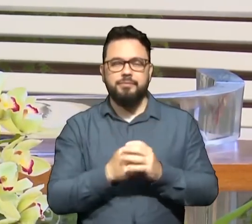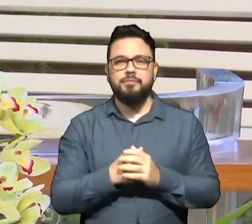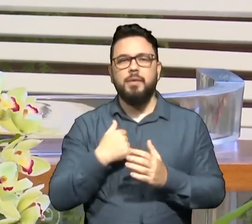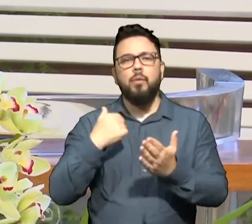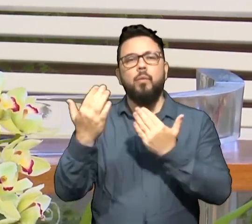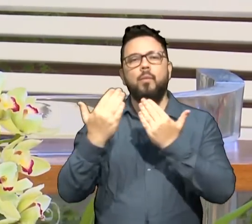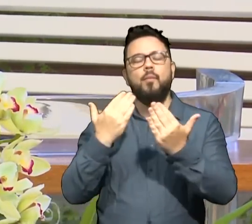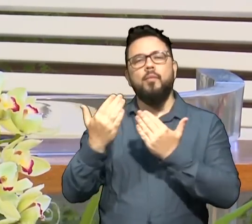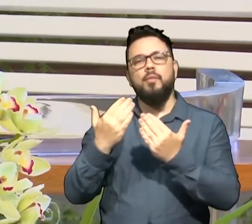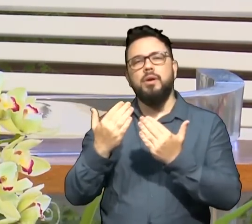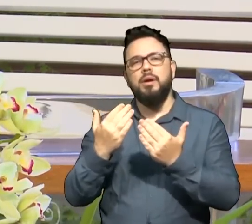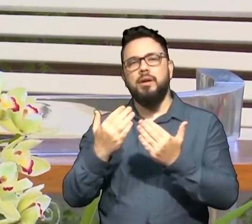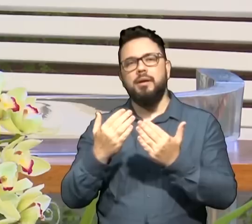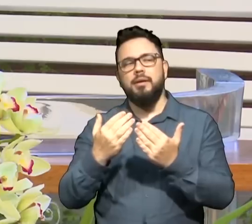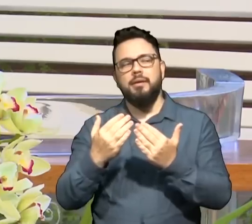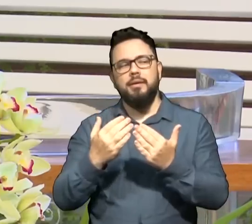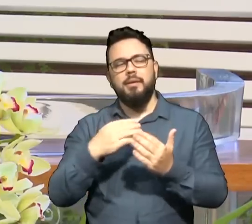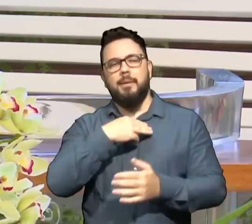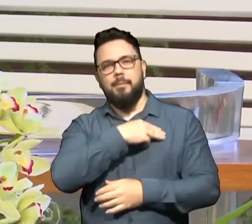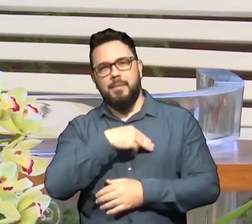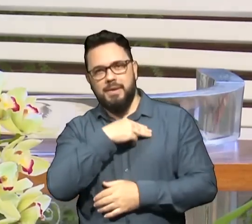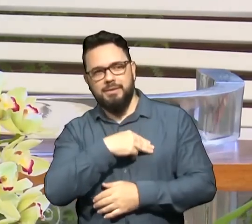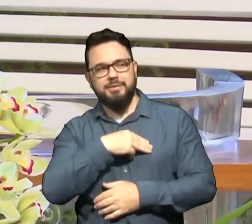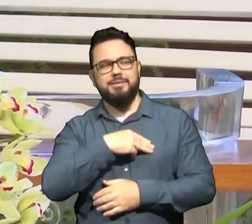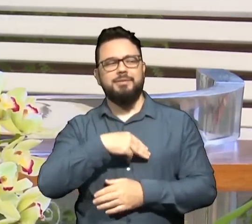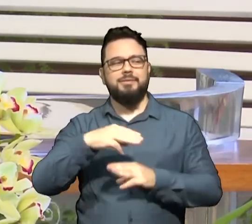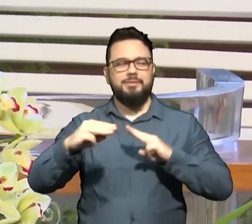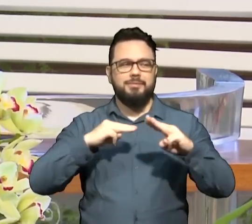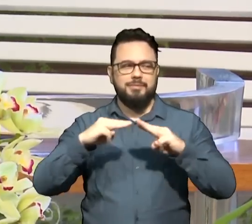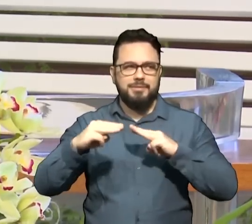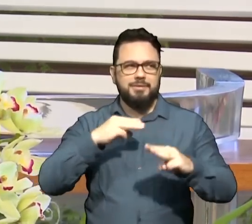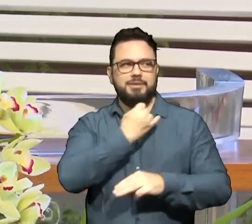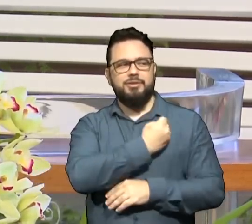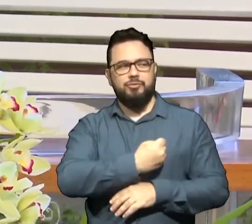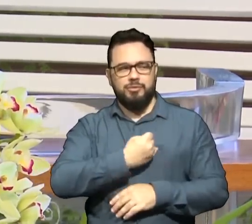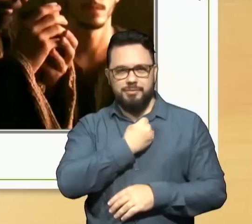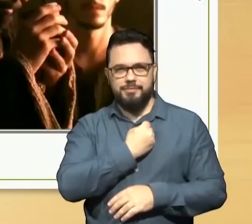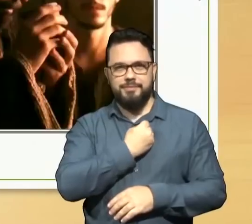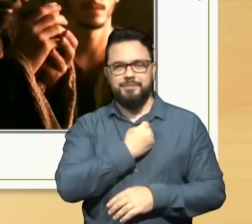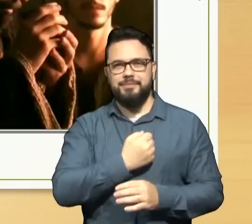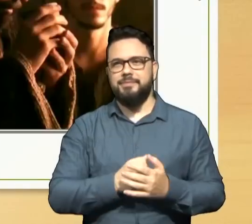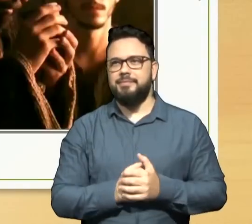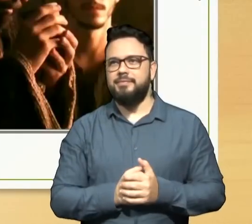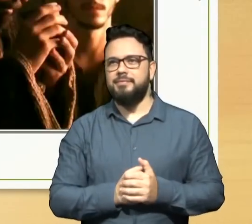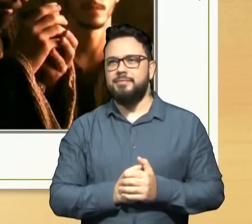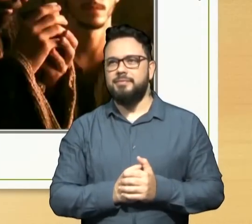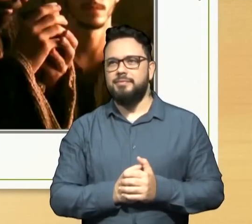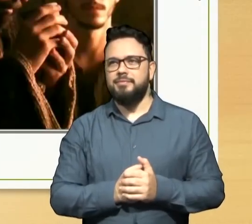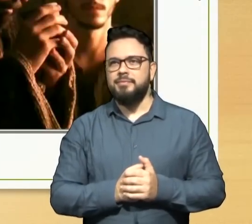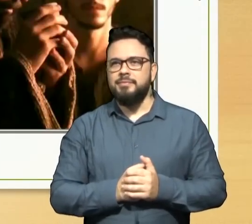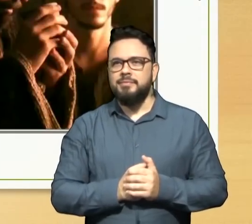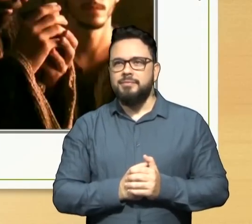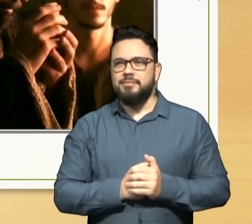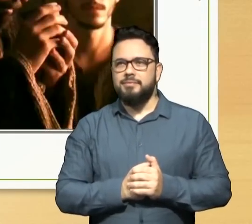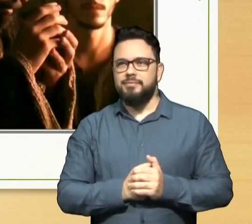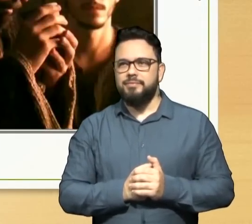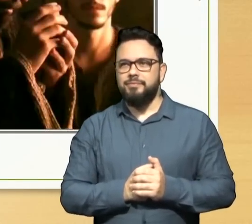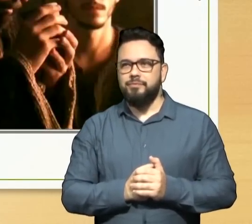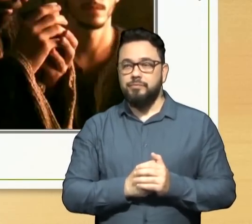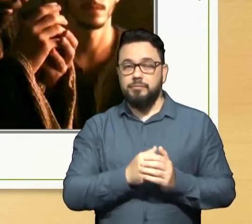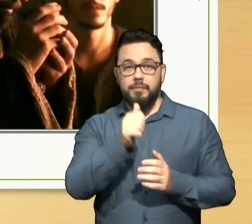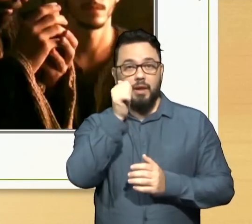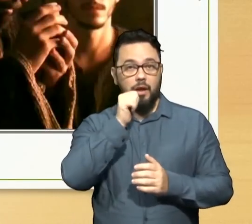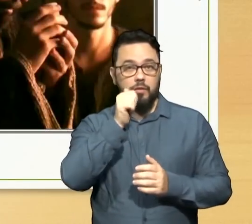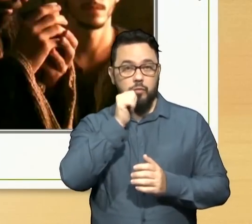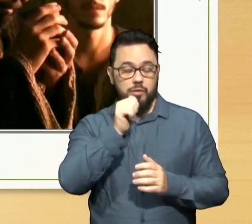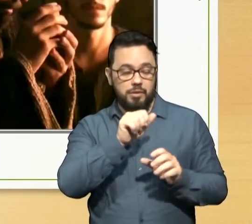Mateus Marcos e João o relato da crucifixão Olha o que eu encontro entre elas as mulheres que estavam Ao